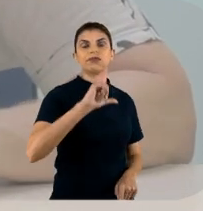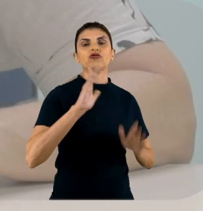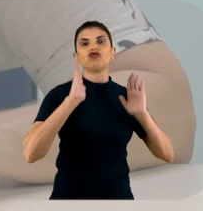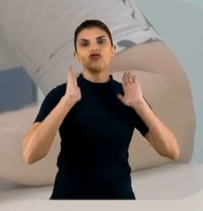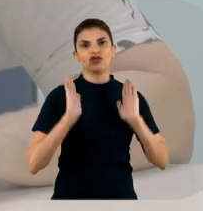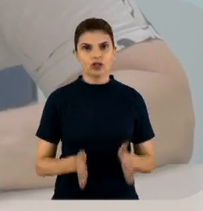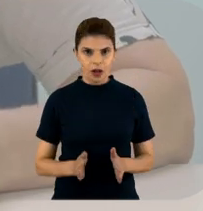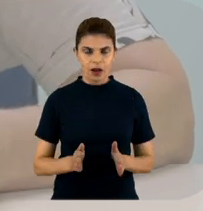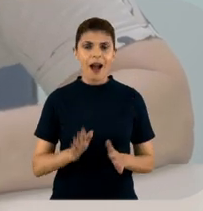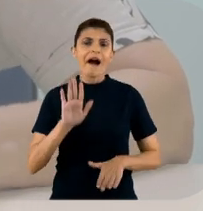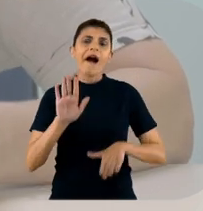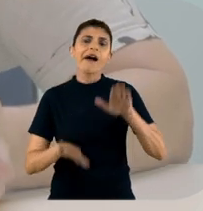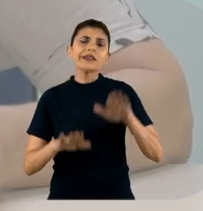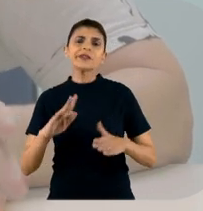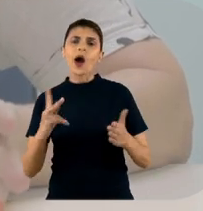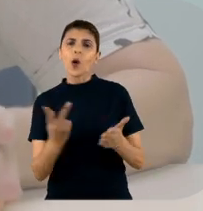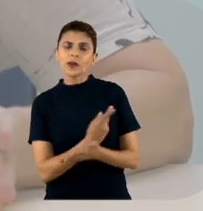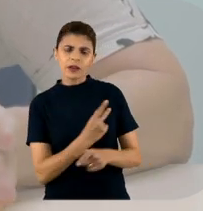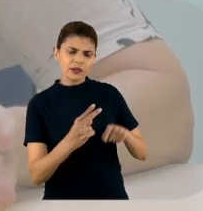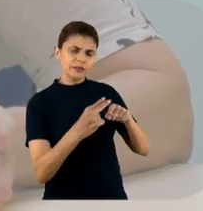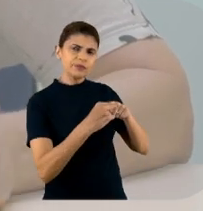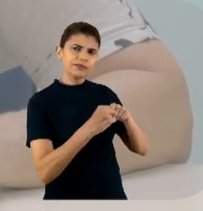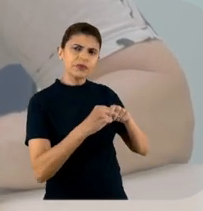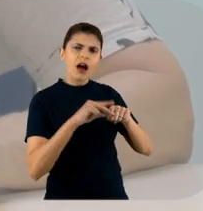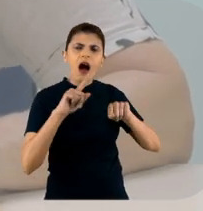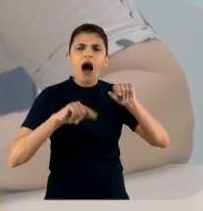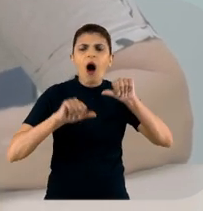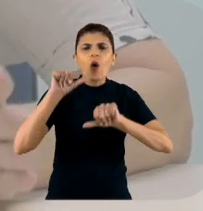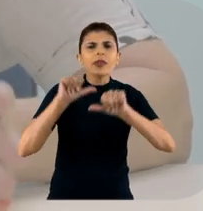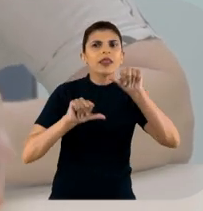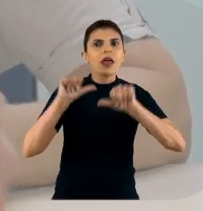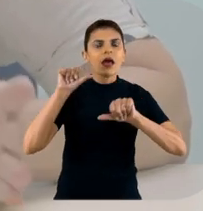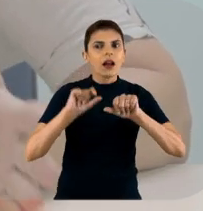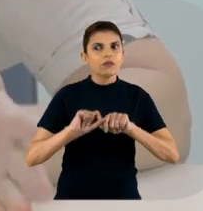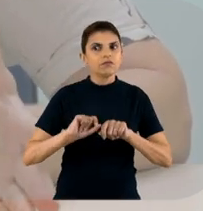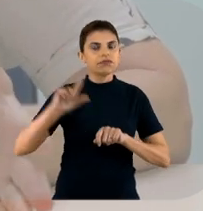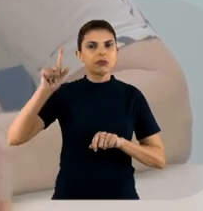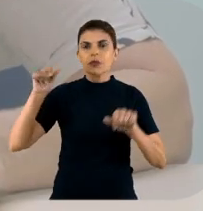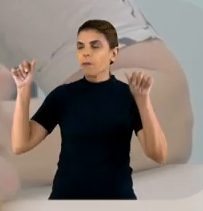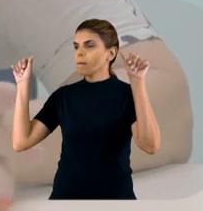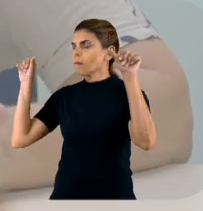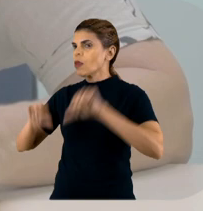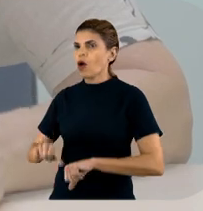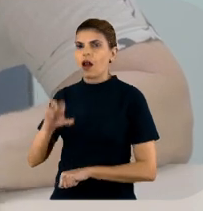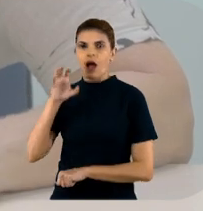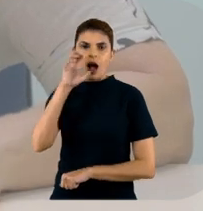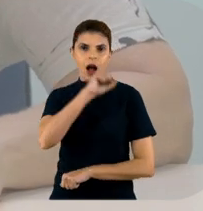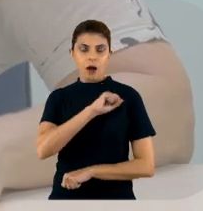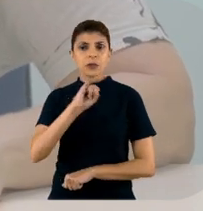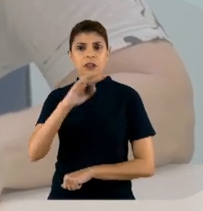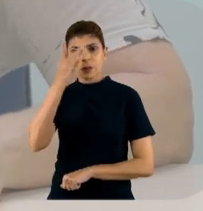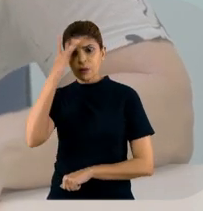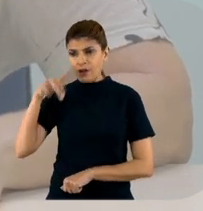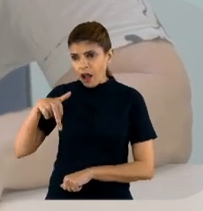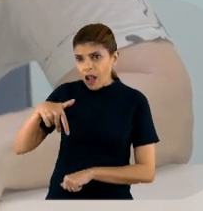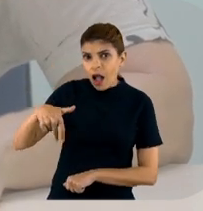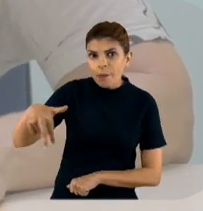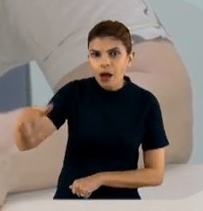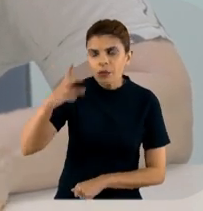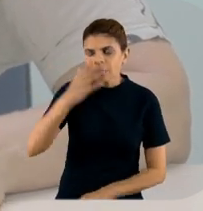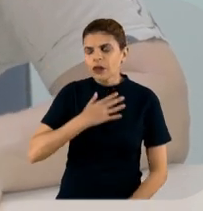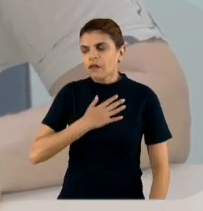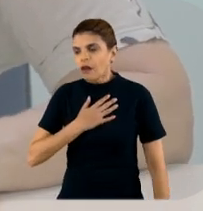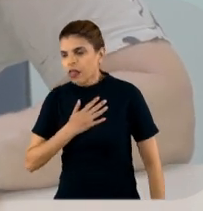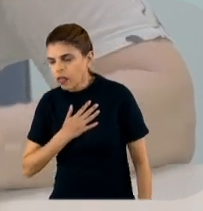e às vezes essa oximetria bem pouco alterada vai piorar muito rápido por exemplo se você mandar a pessoa caminhar